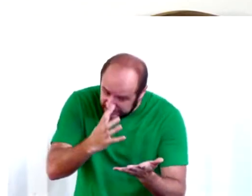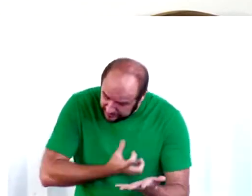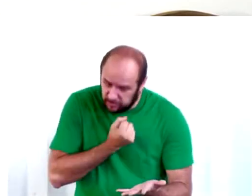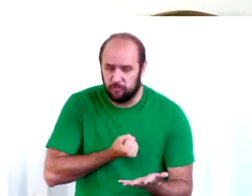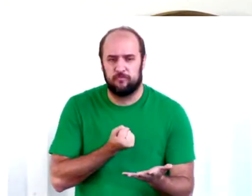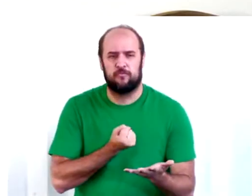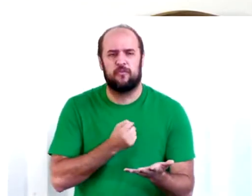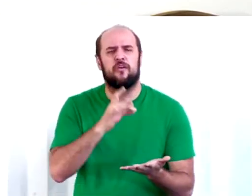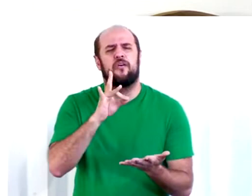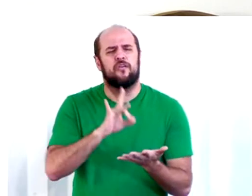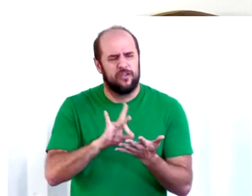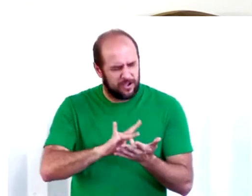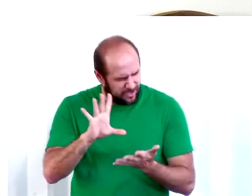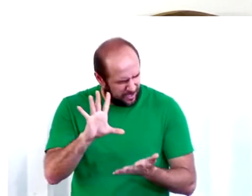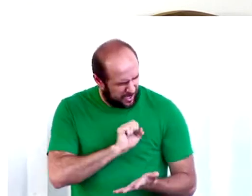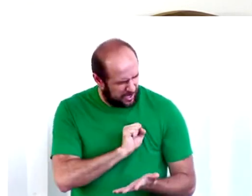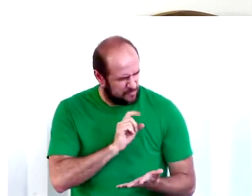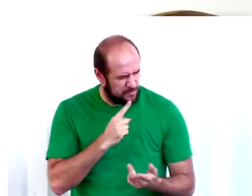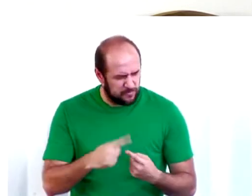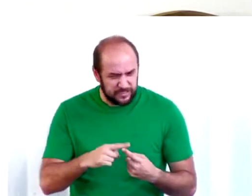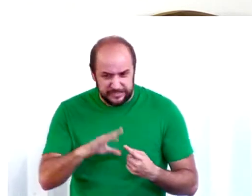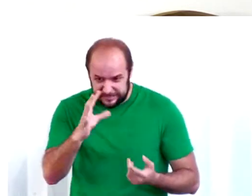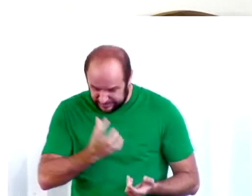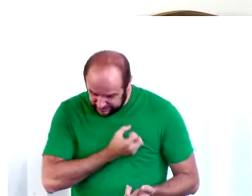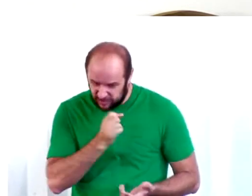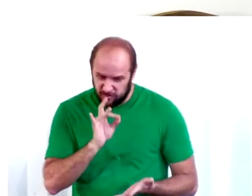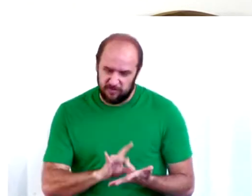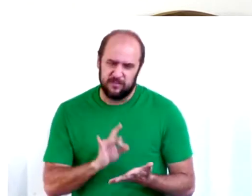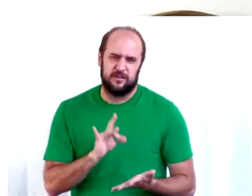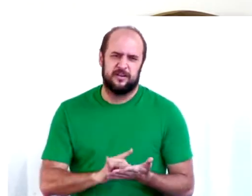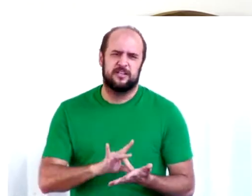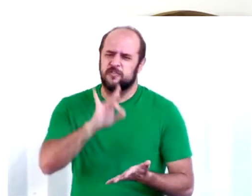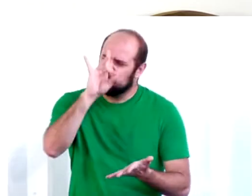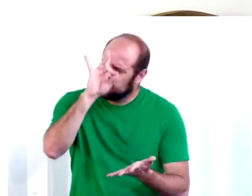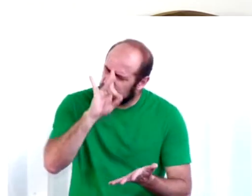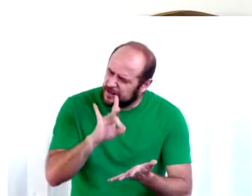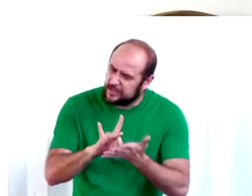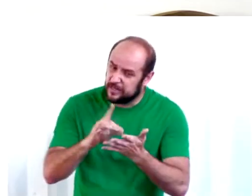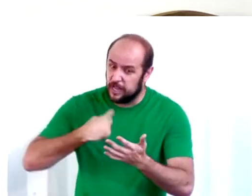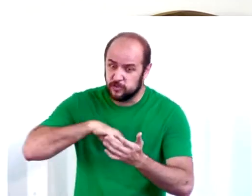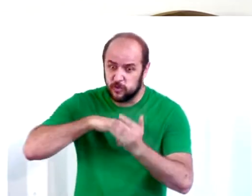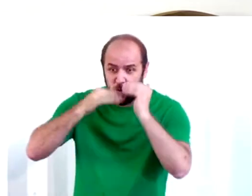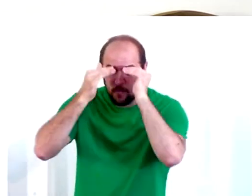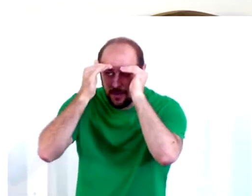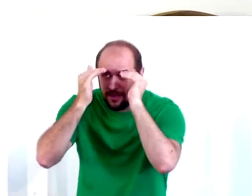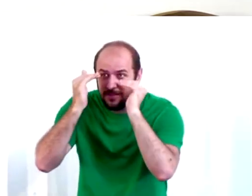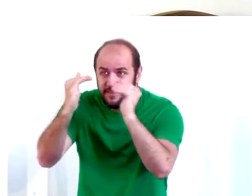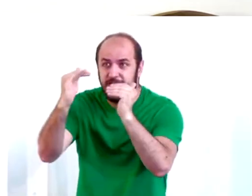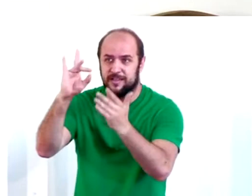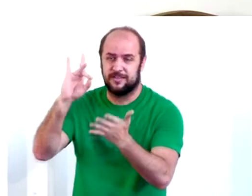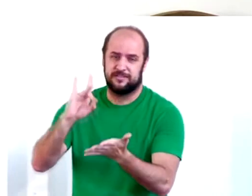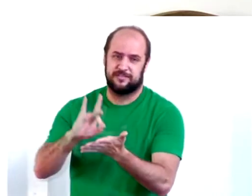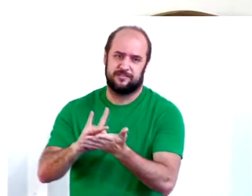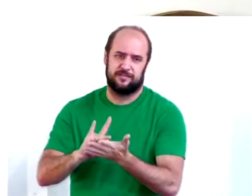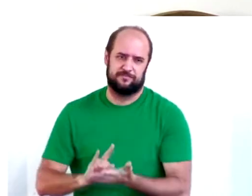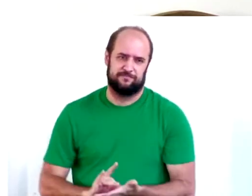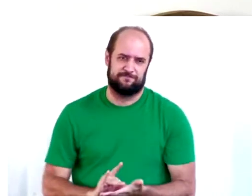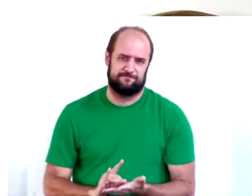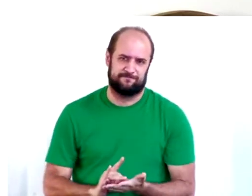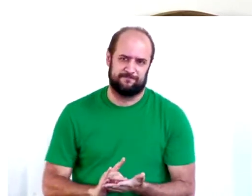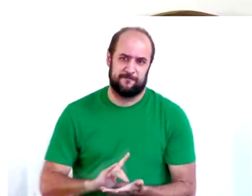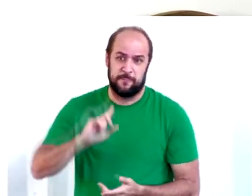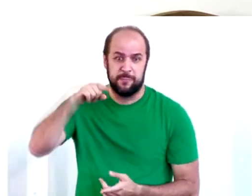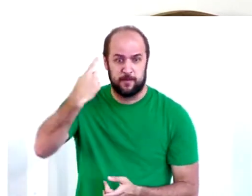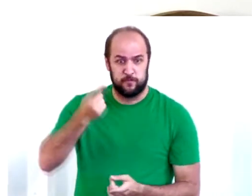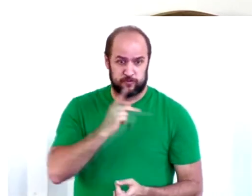Ela deve ser amada porque ela salva. A verdade deve ser obedecida. Quando Paulo escreveu aos Gálatas, ele